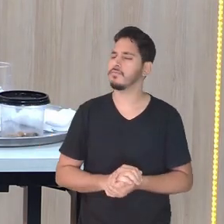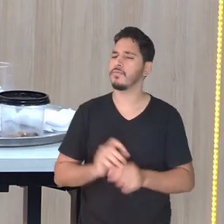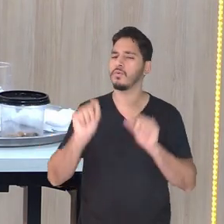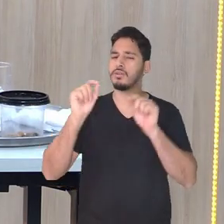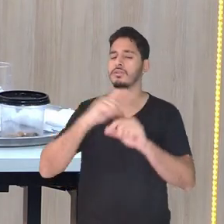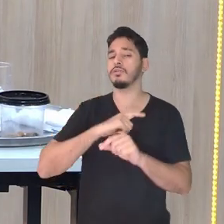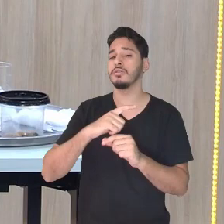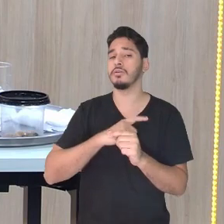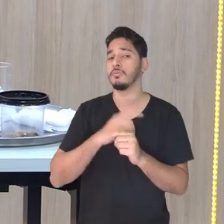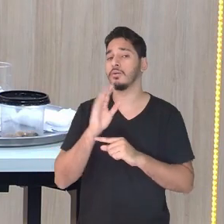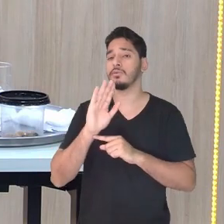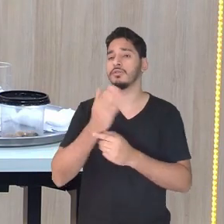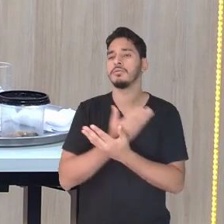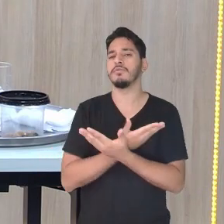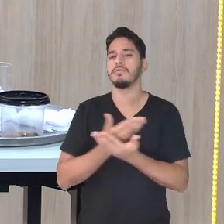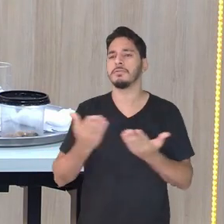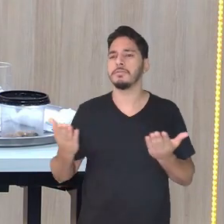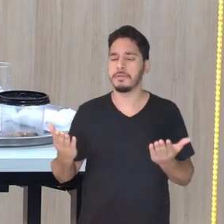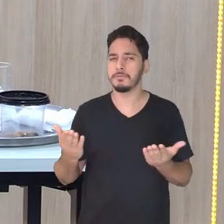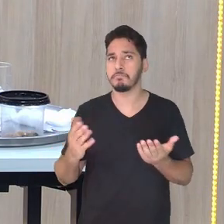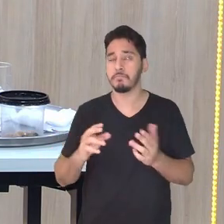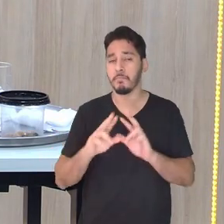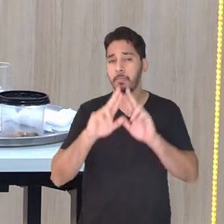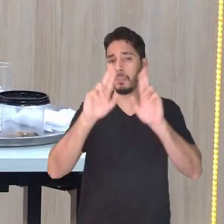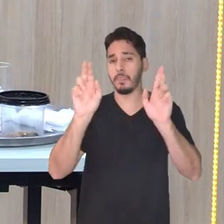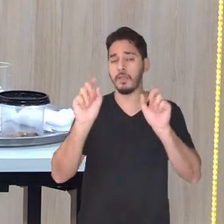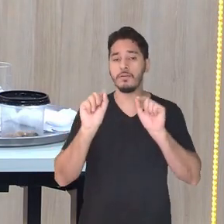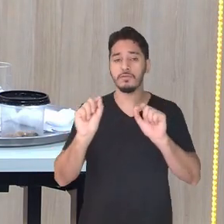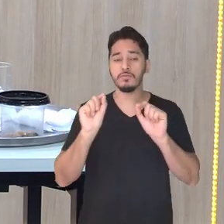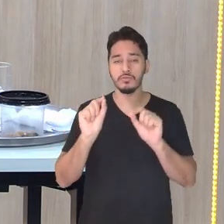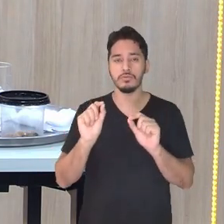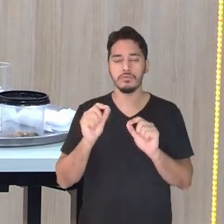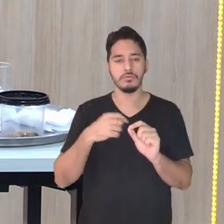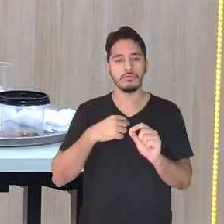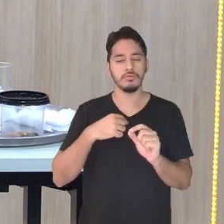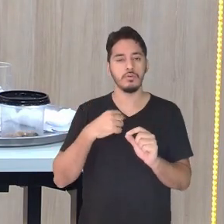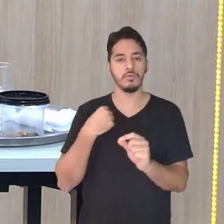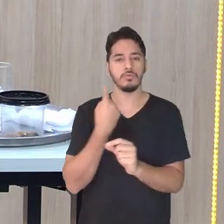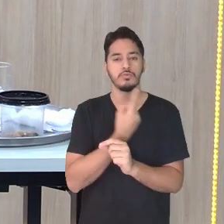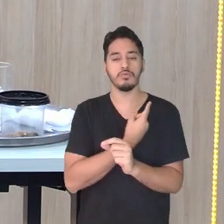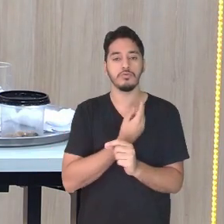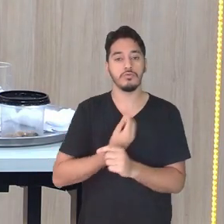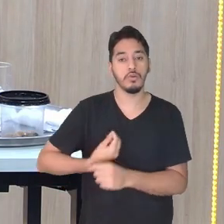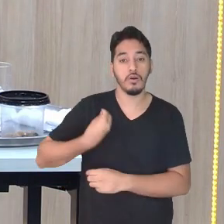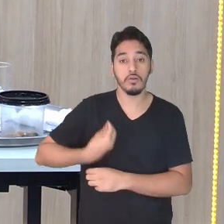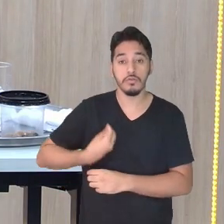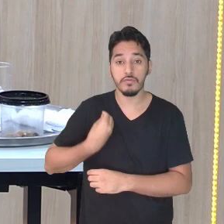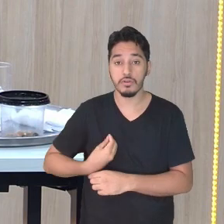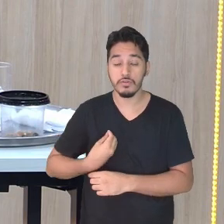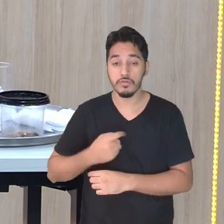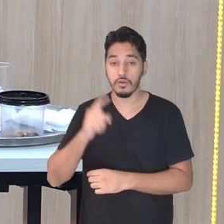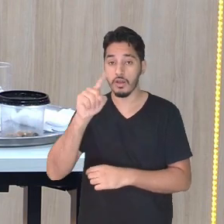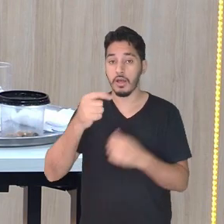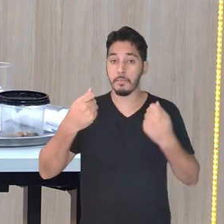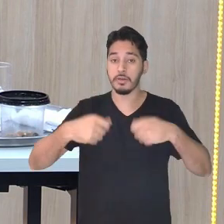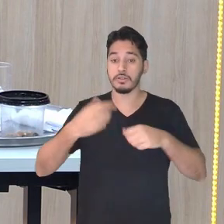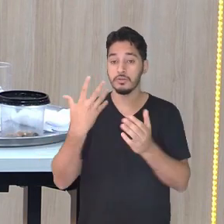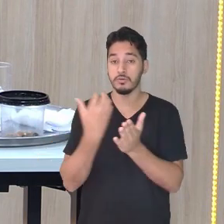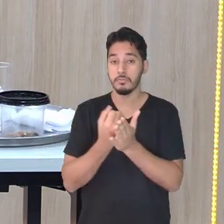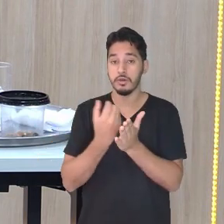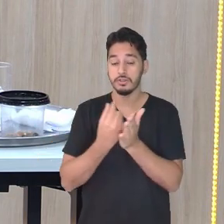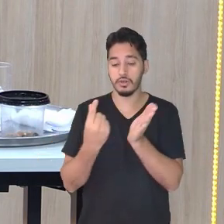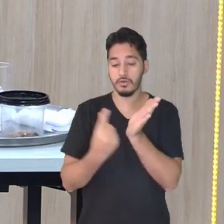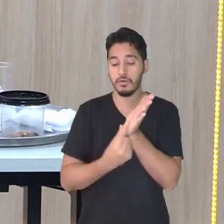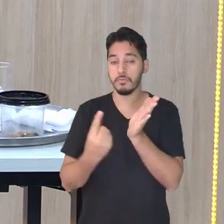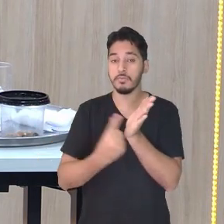aqui para mostrar a vocês? A respeito, gente, de estar conosco nesse momento ao vivo. É preciso baixar